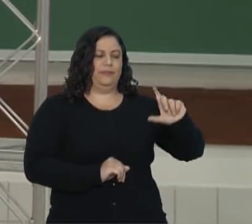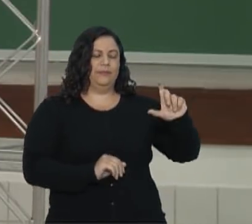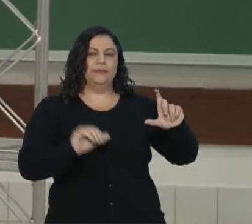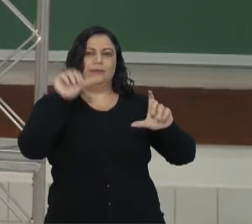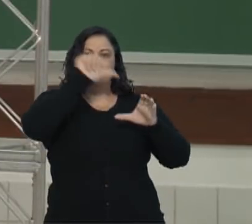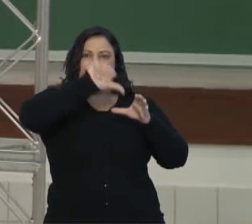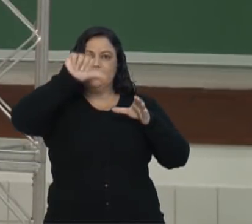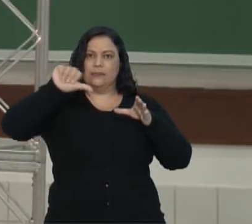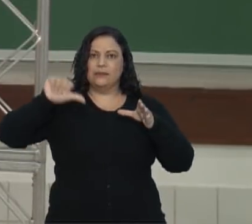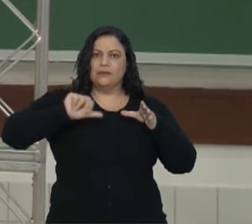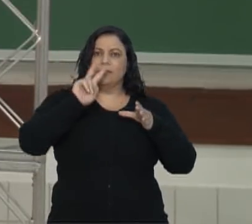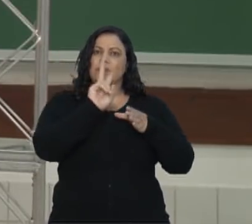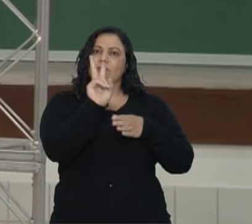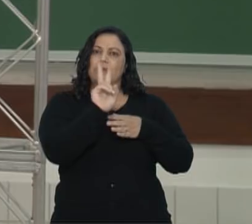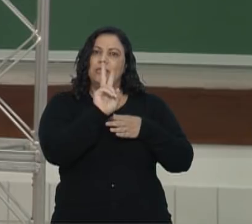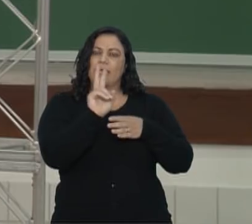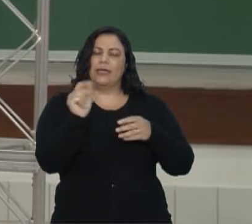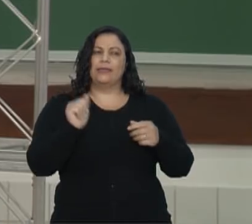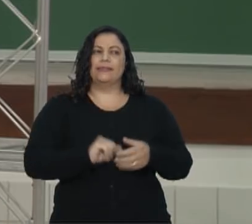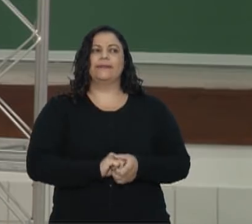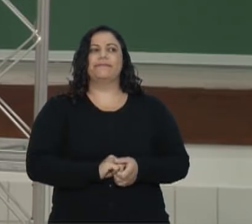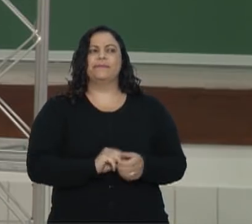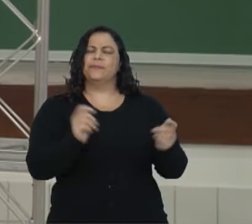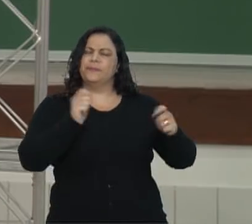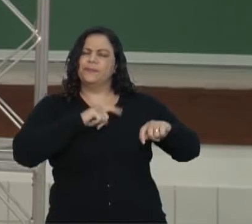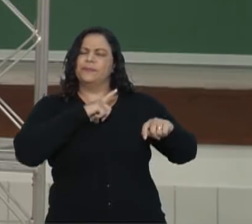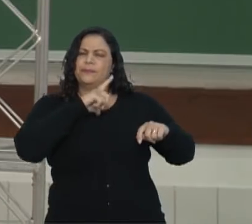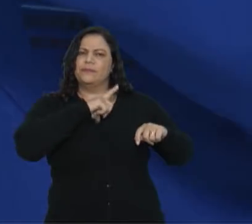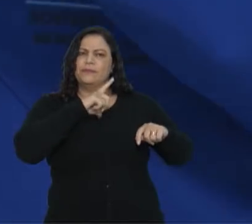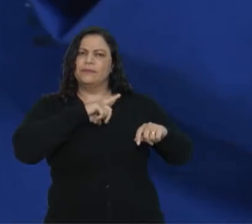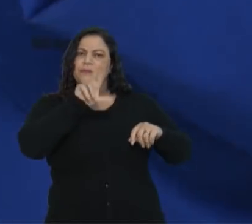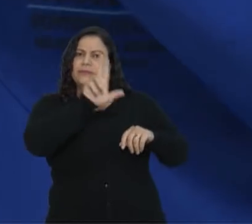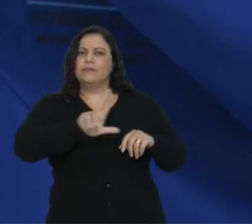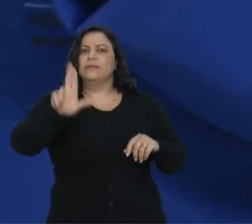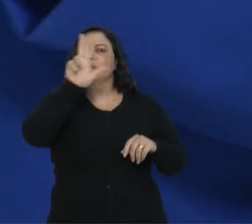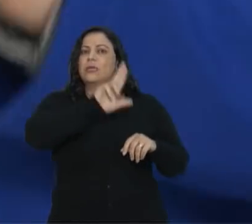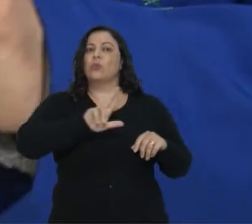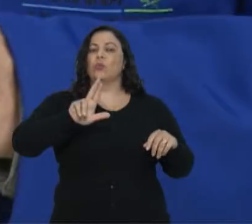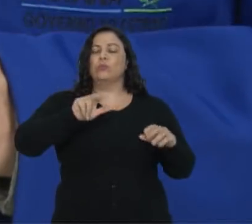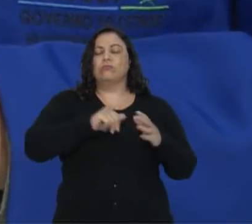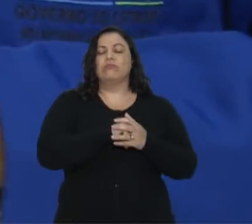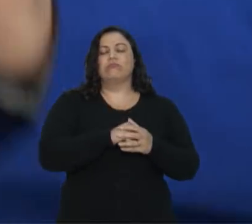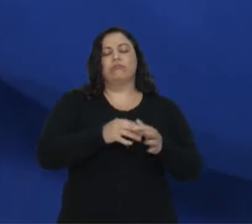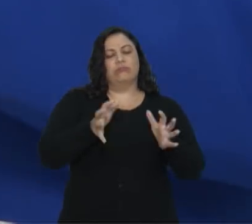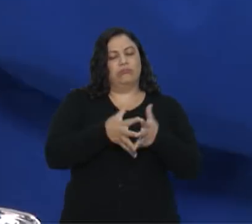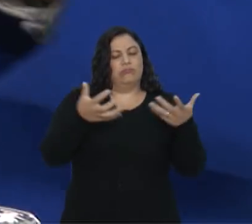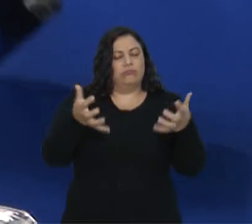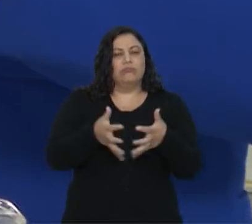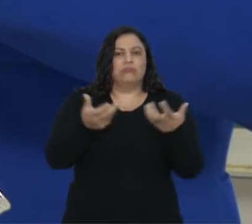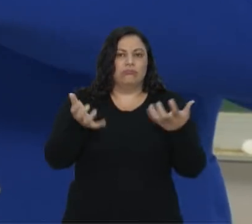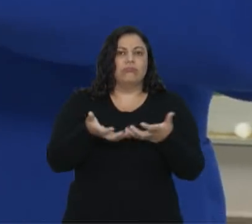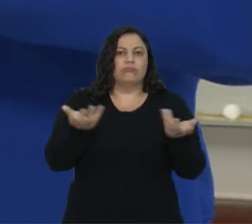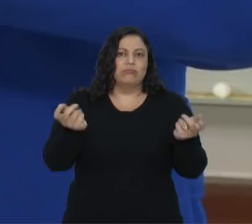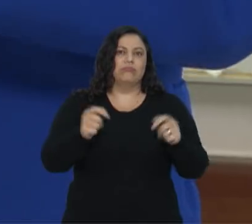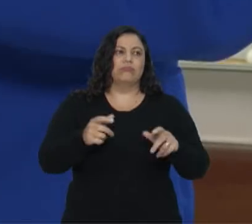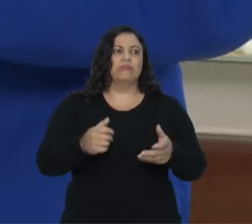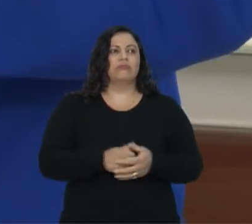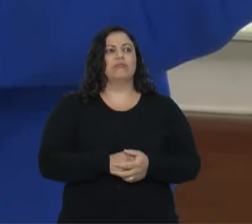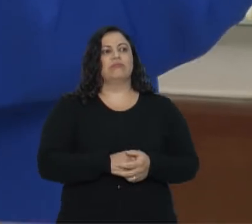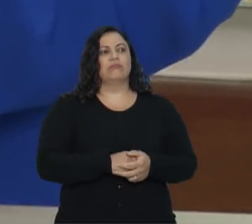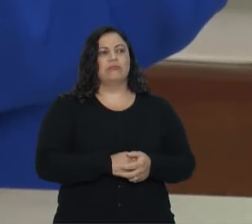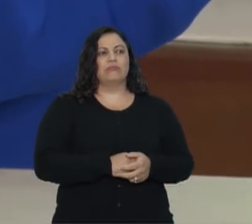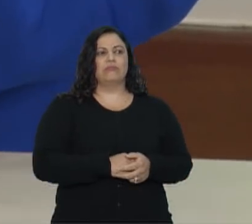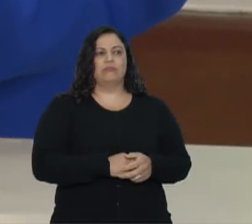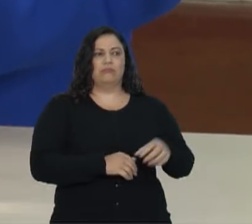nosso vinagre, que a gente tem para usar na cozinha, para temperar os alimentos, e peguei